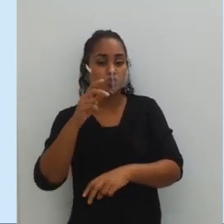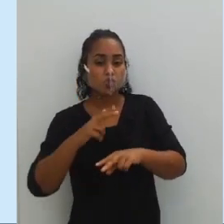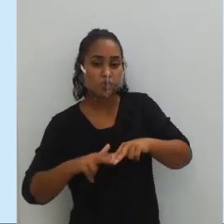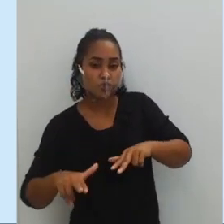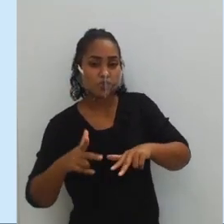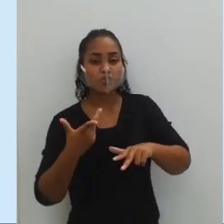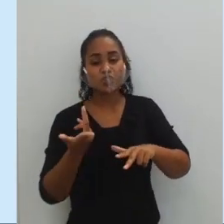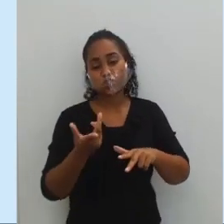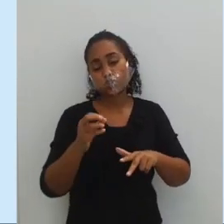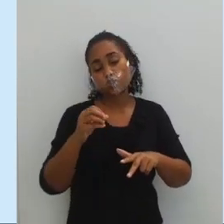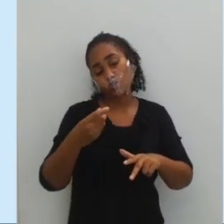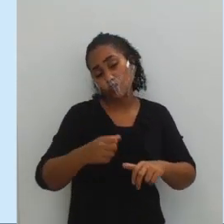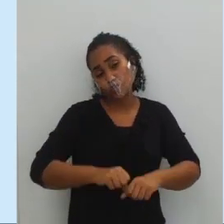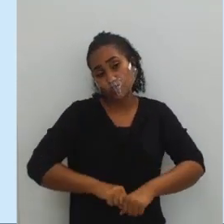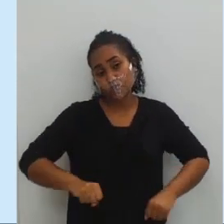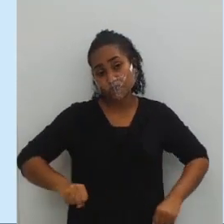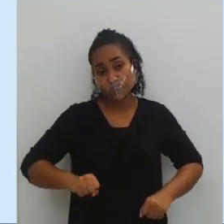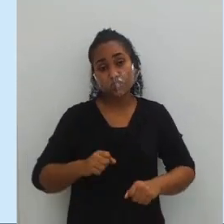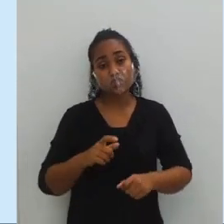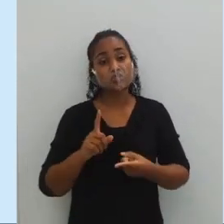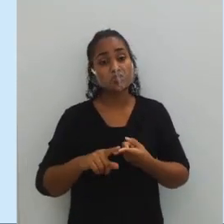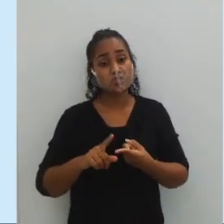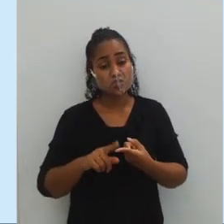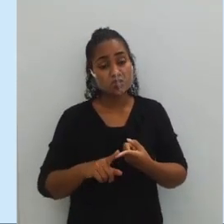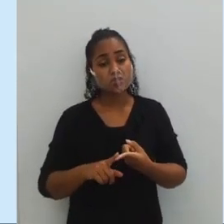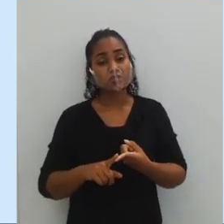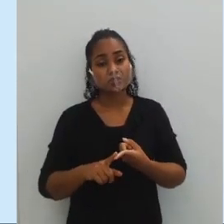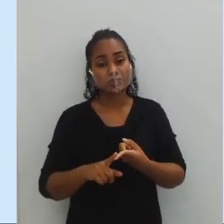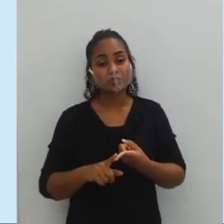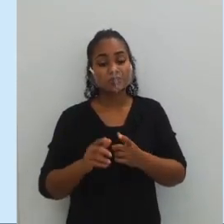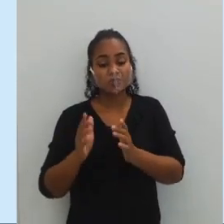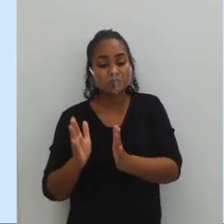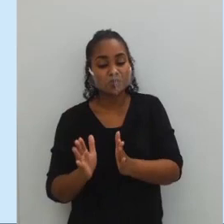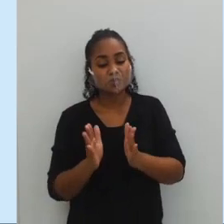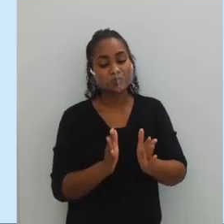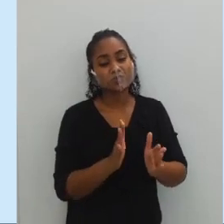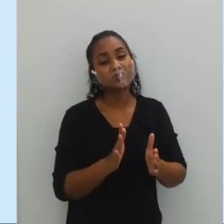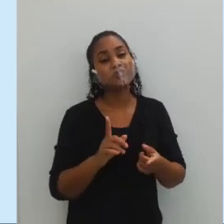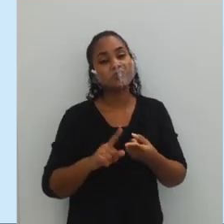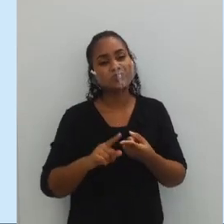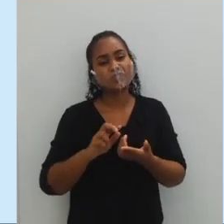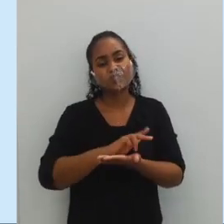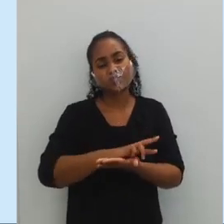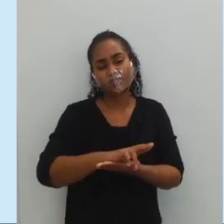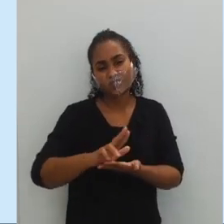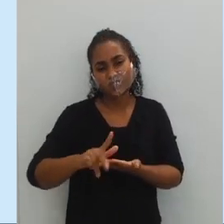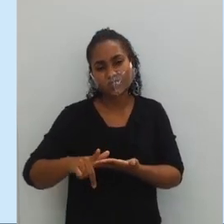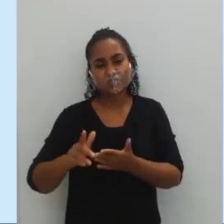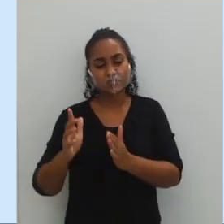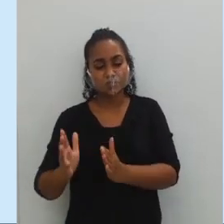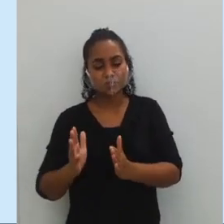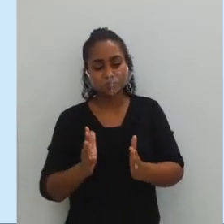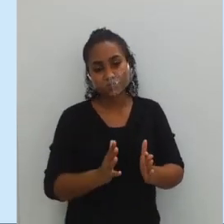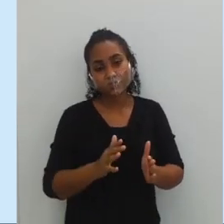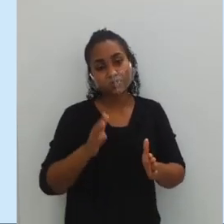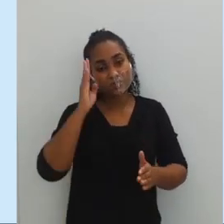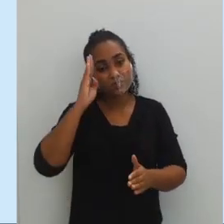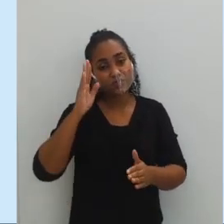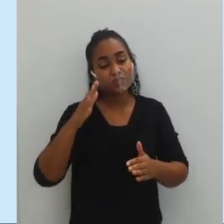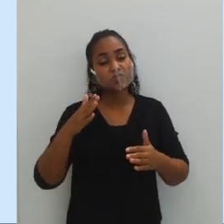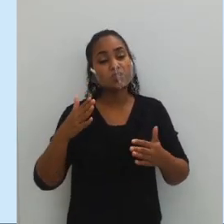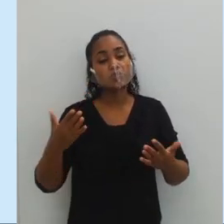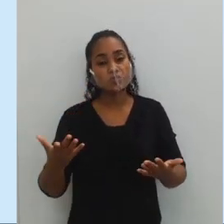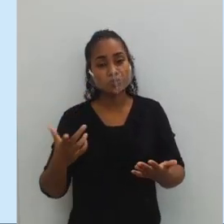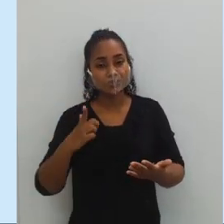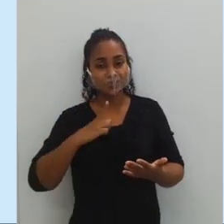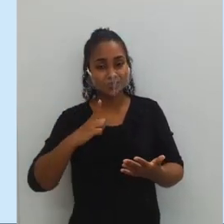peso, por categoria de faixa também, né? Que são as graduações. E as diversas graduações que tem. As